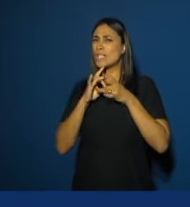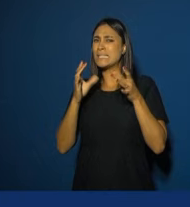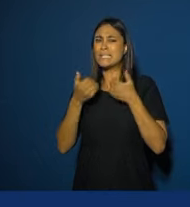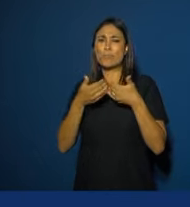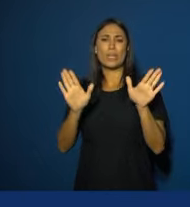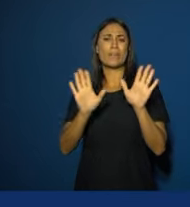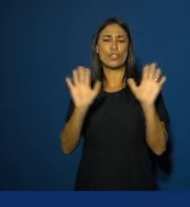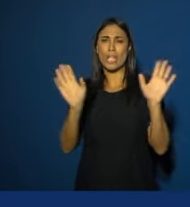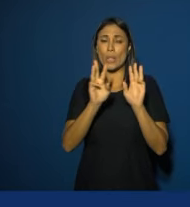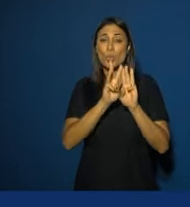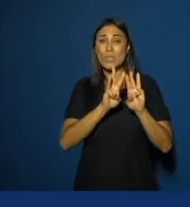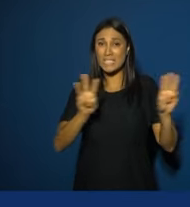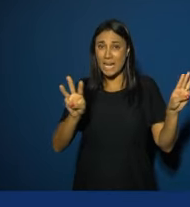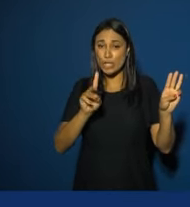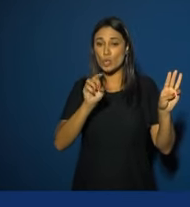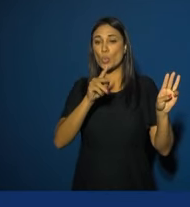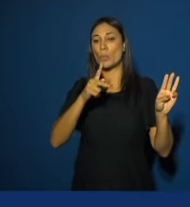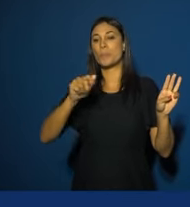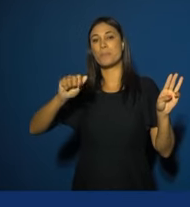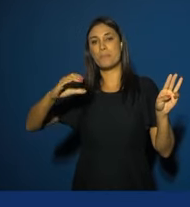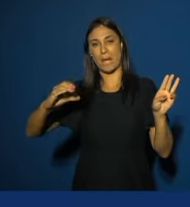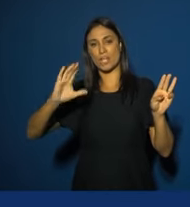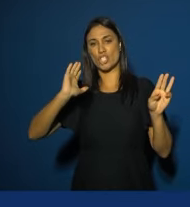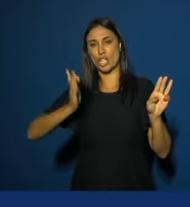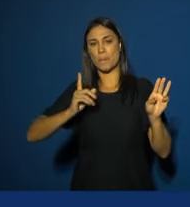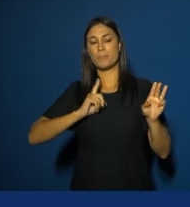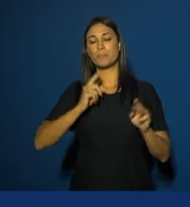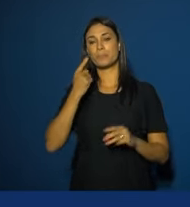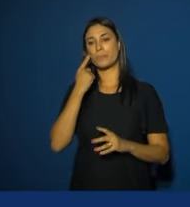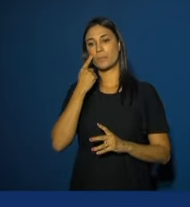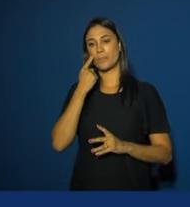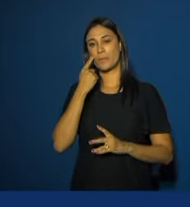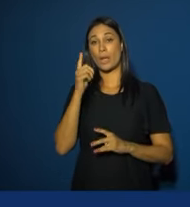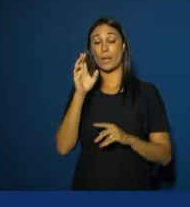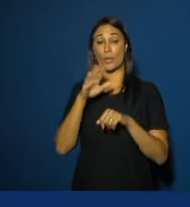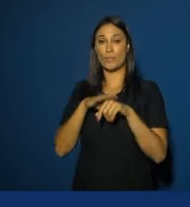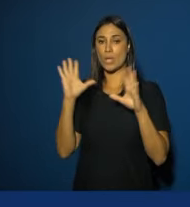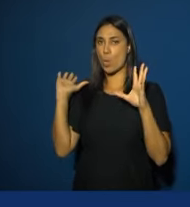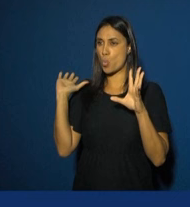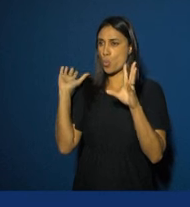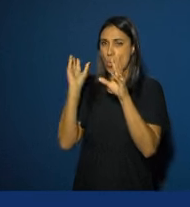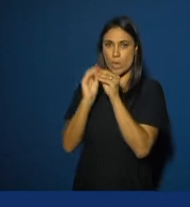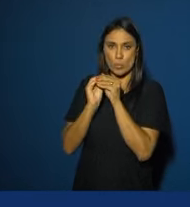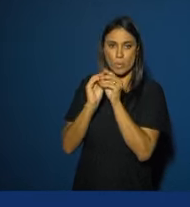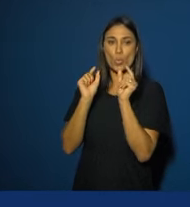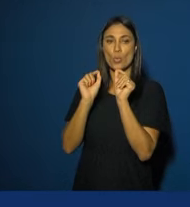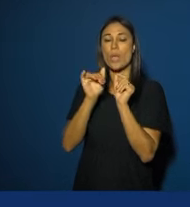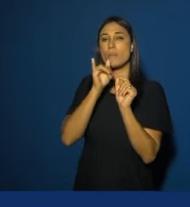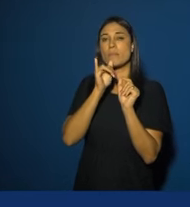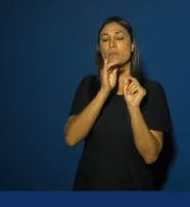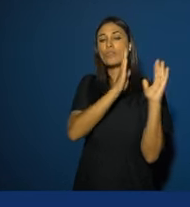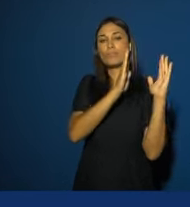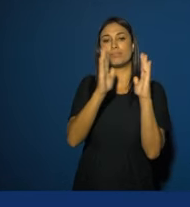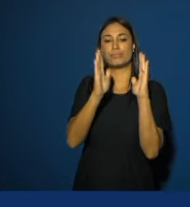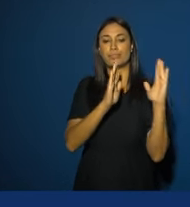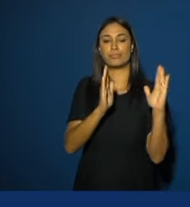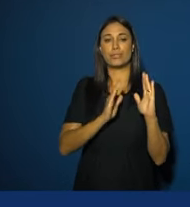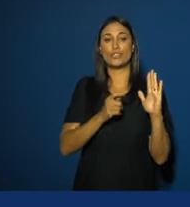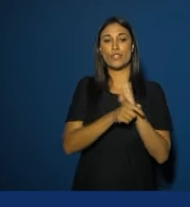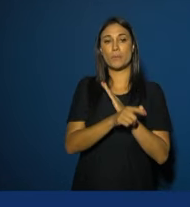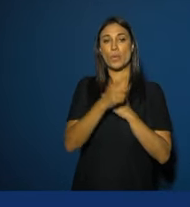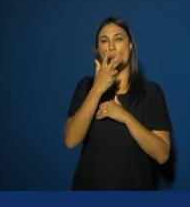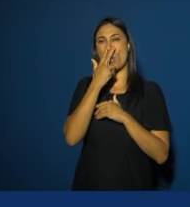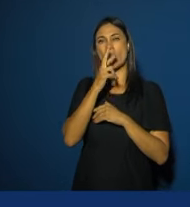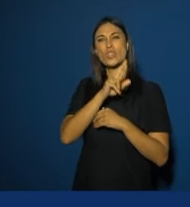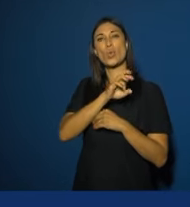disponível no site do PAC. Aí tem alguns, eu fiz de forma resumida, um portfólio de investimentos. Renan,